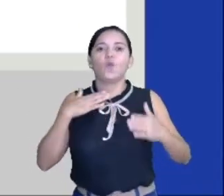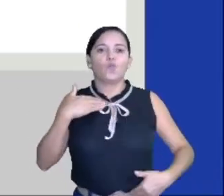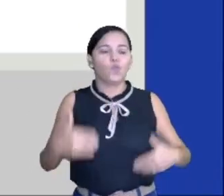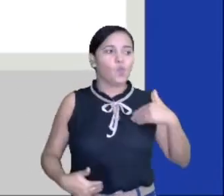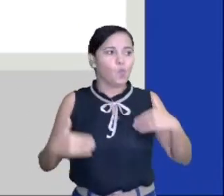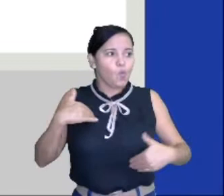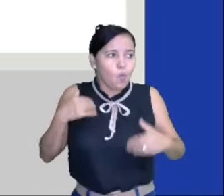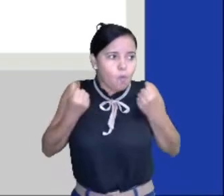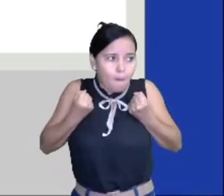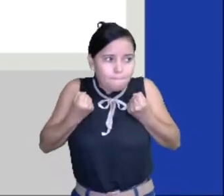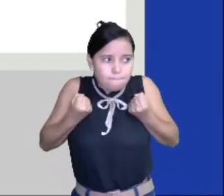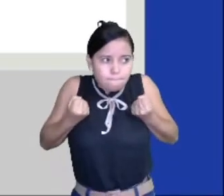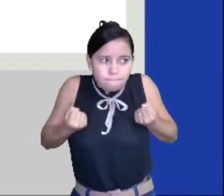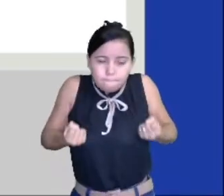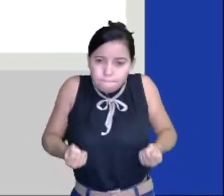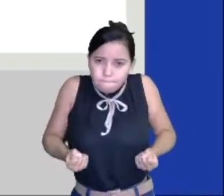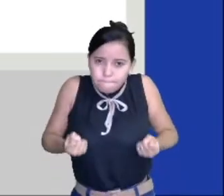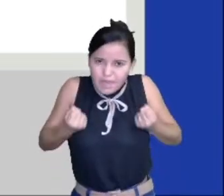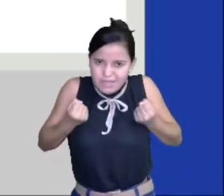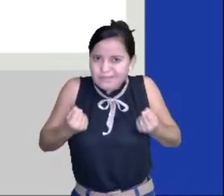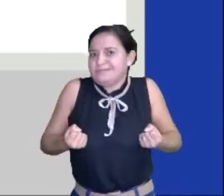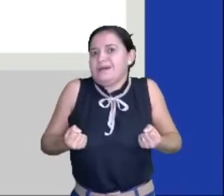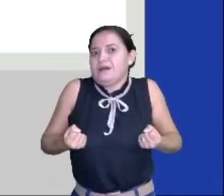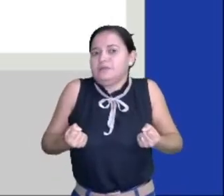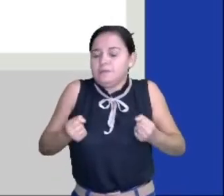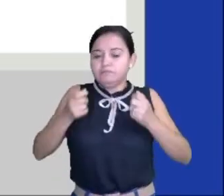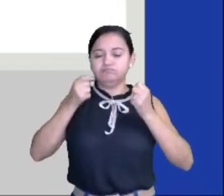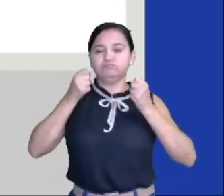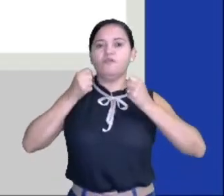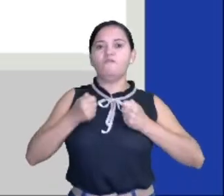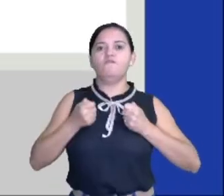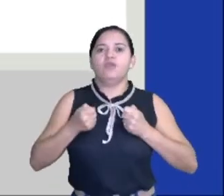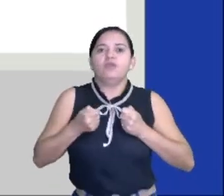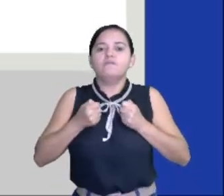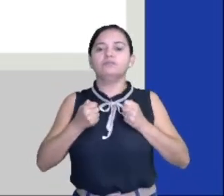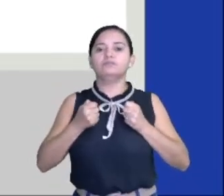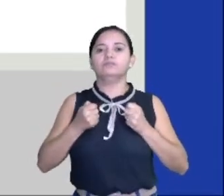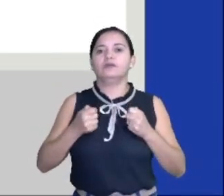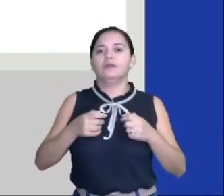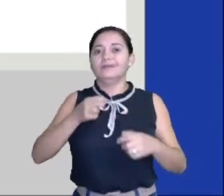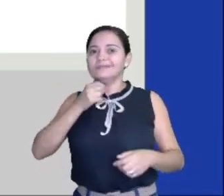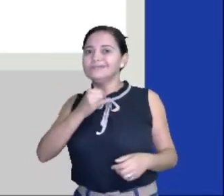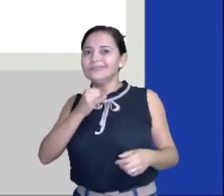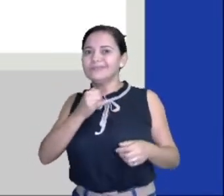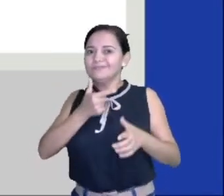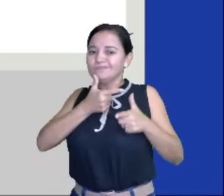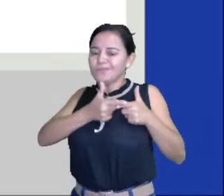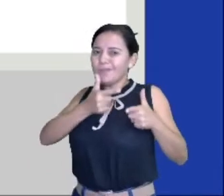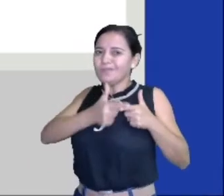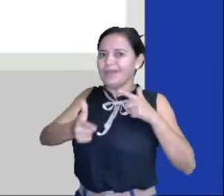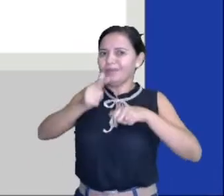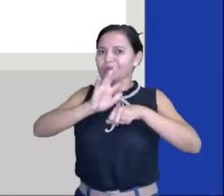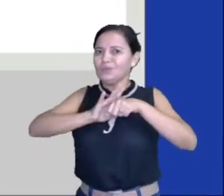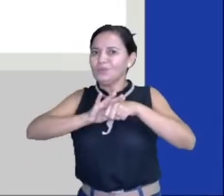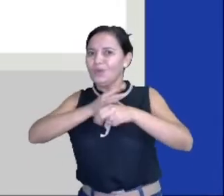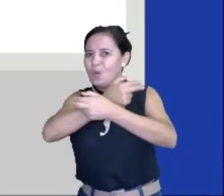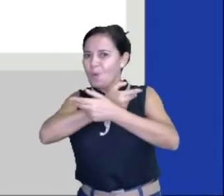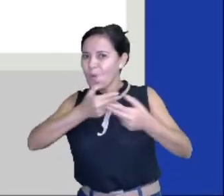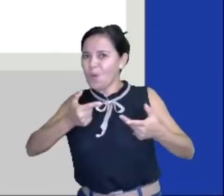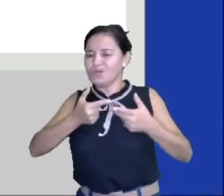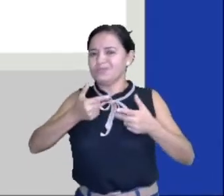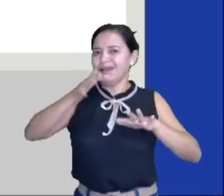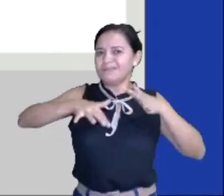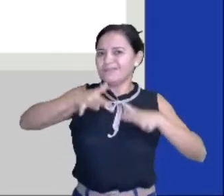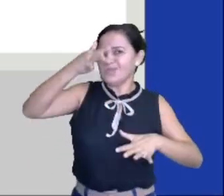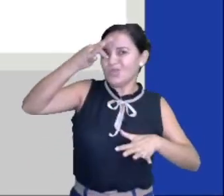Quando esse disco vertebral ele está gasto e começa a haver o atrito entre uma vértebra e outra, chamamos de hérnia de